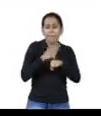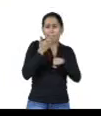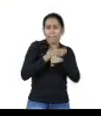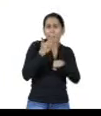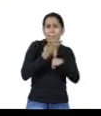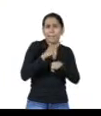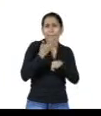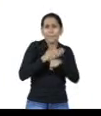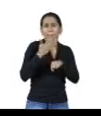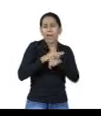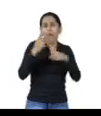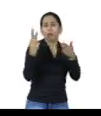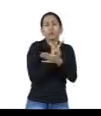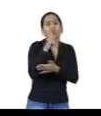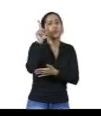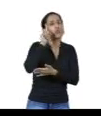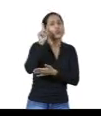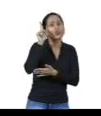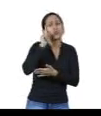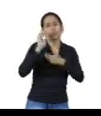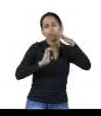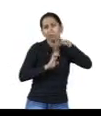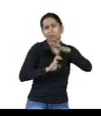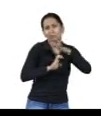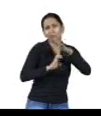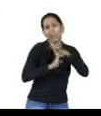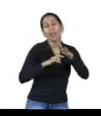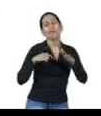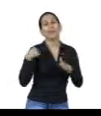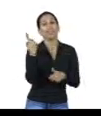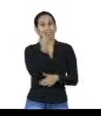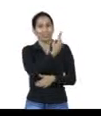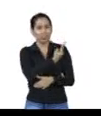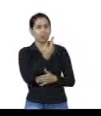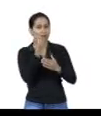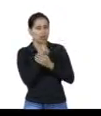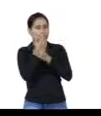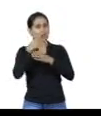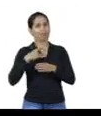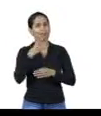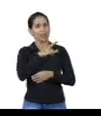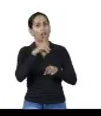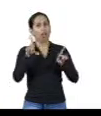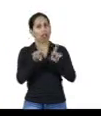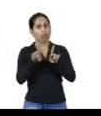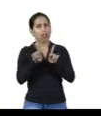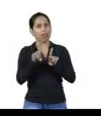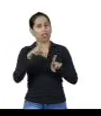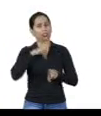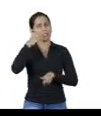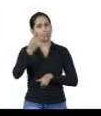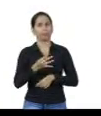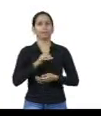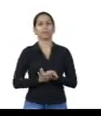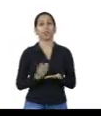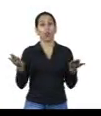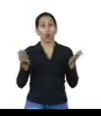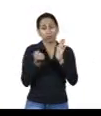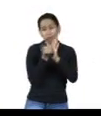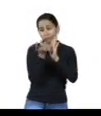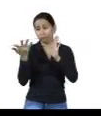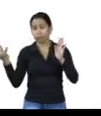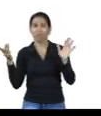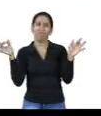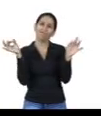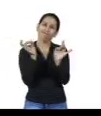elaborado e fazer parte do dia a dia da empresa, para que a segurança e saúde de todos sejam preservadas. O episódio de hoje chegou